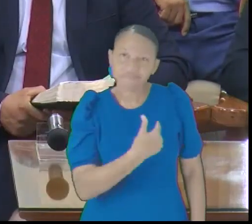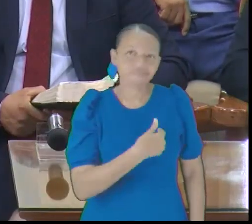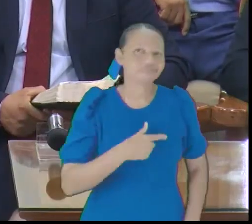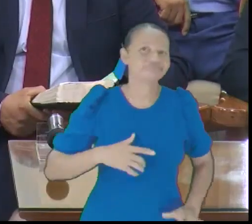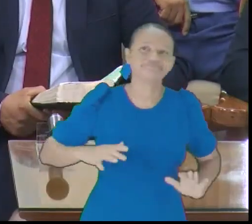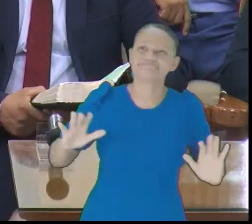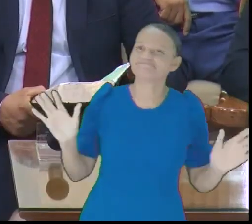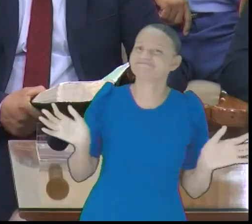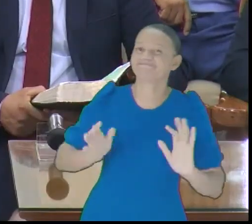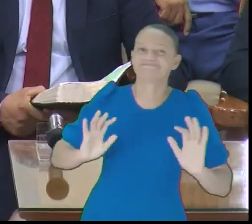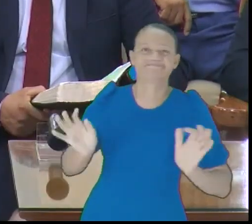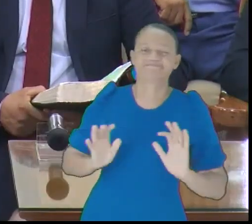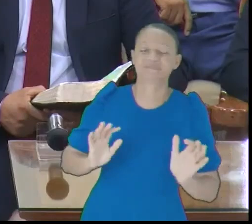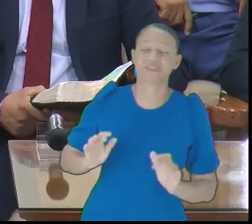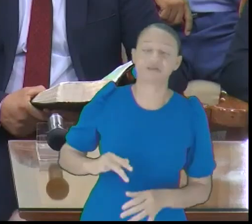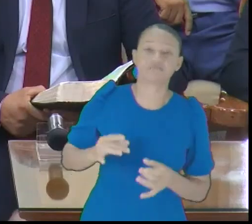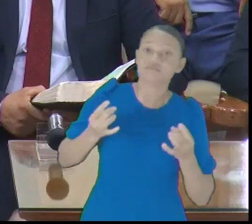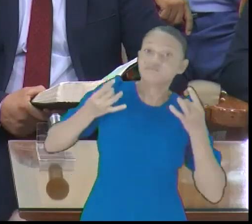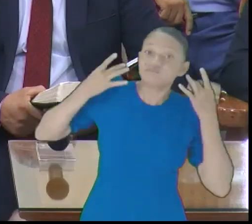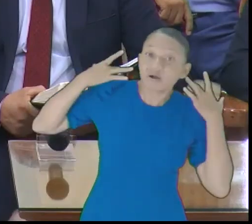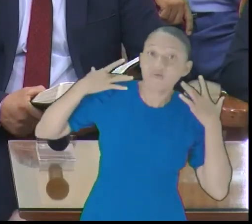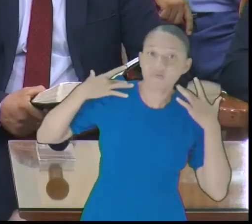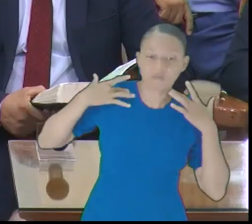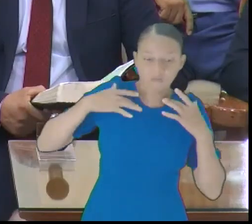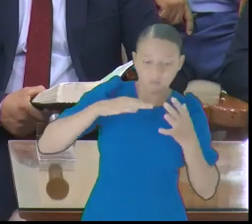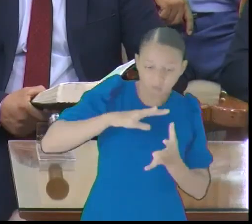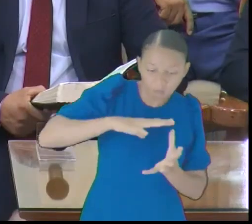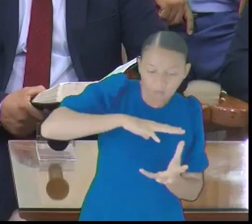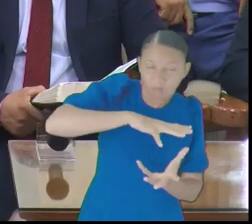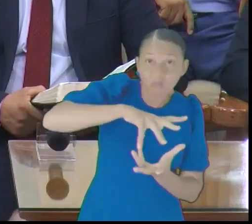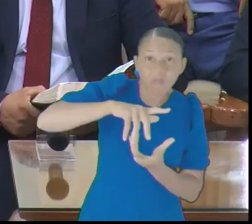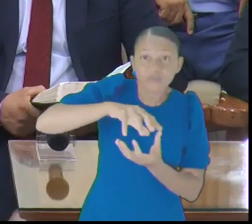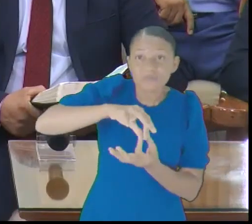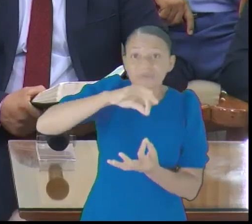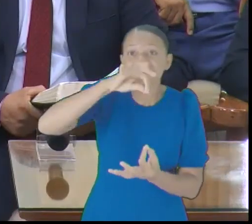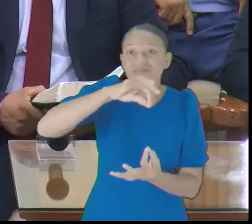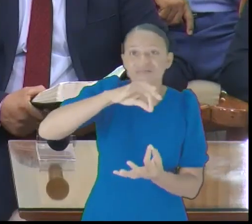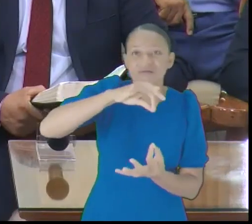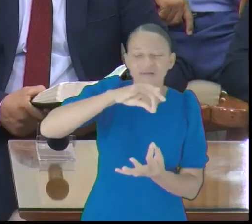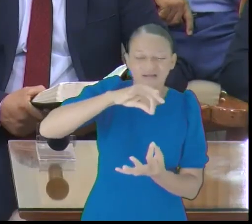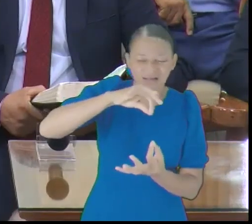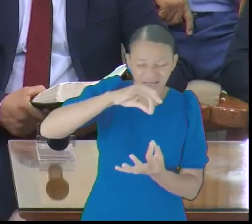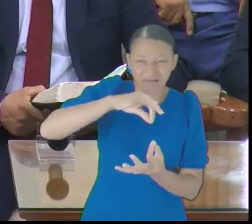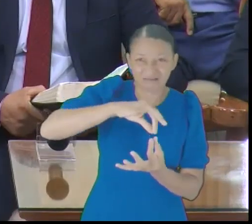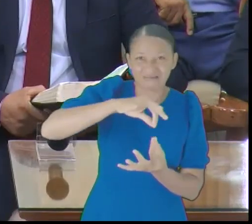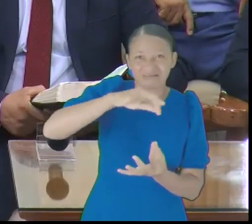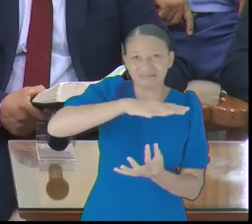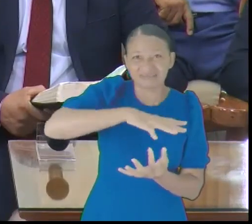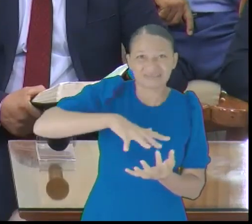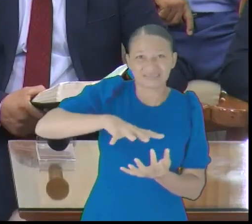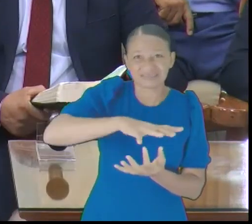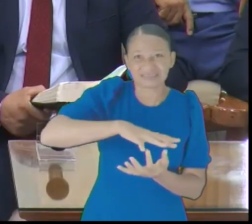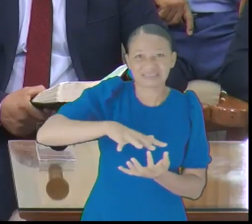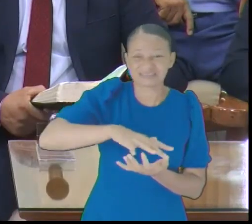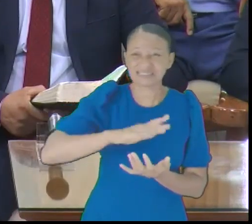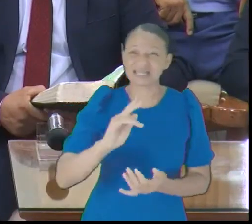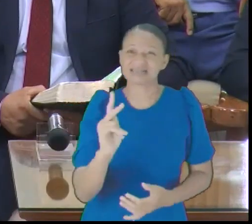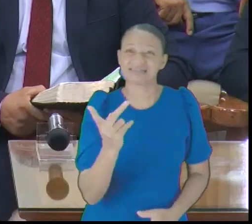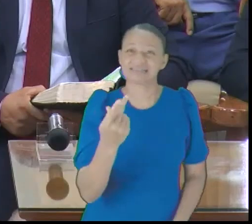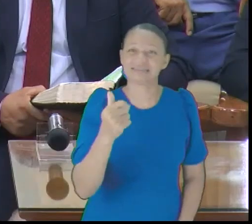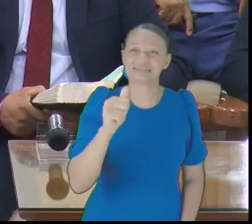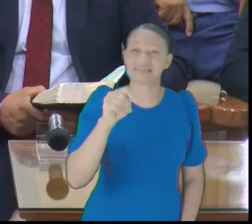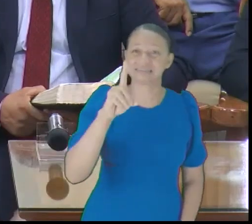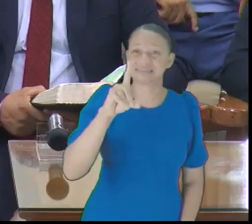não ignoramos o mundo espiritual e nem os seus ardis.